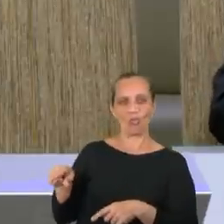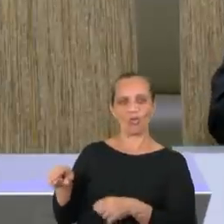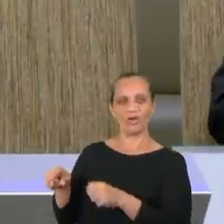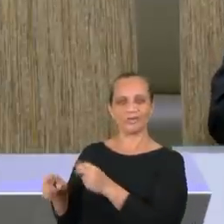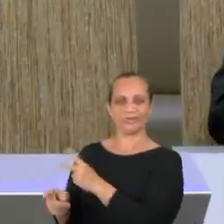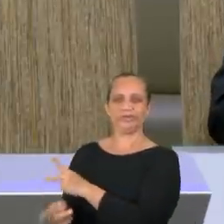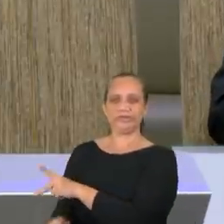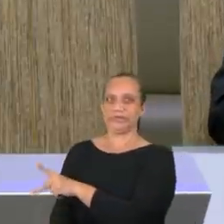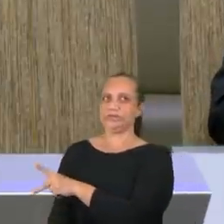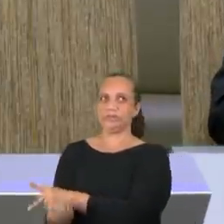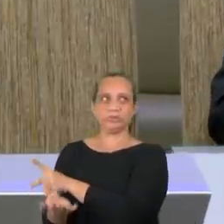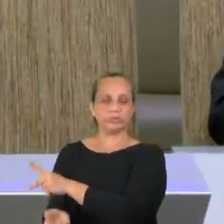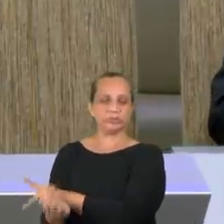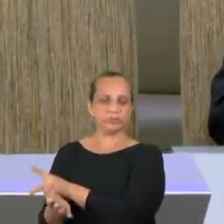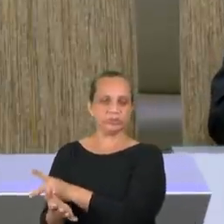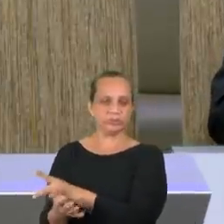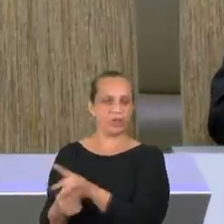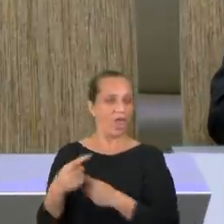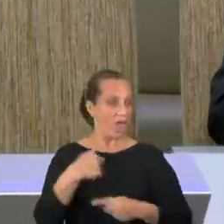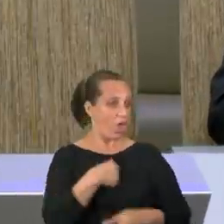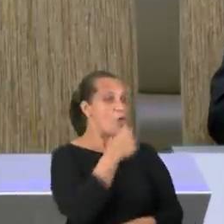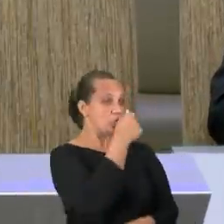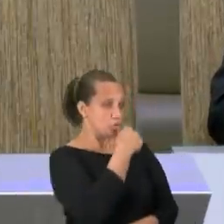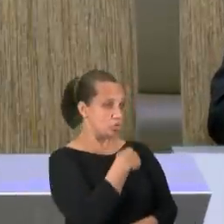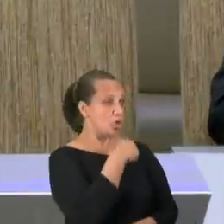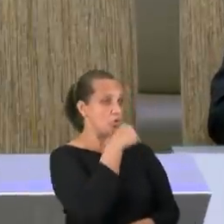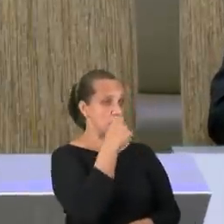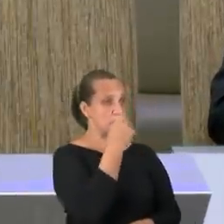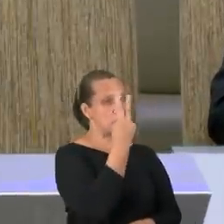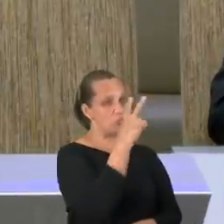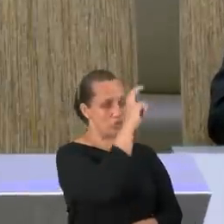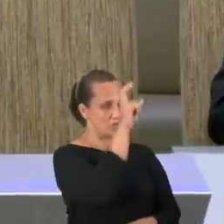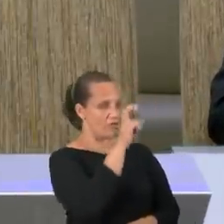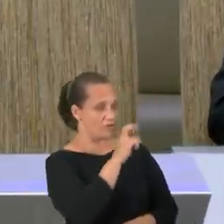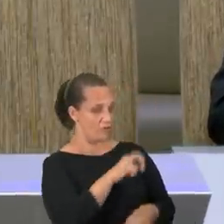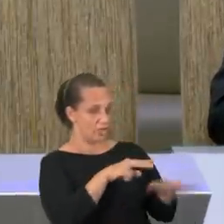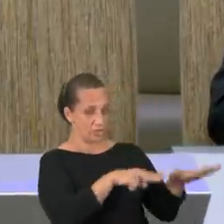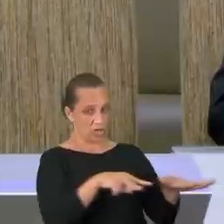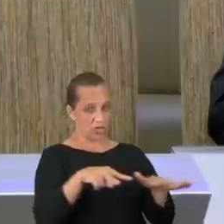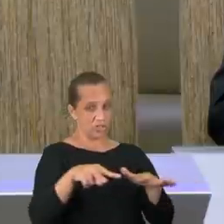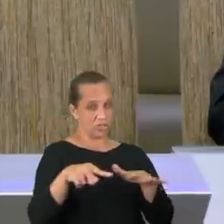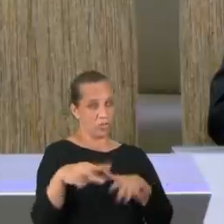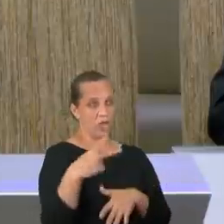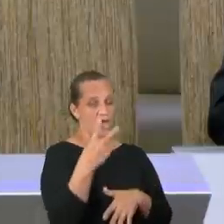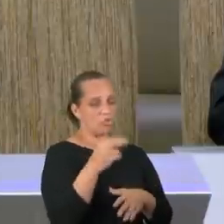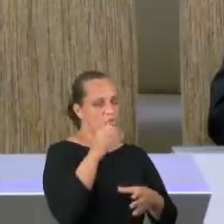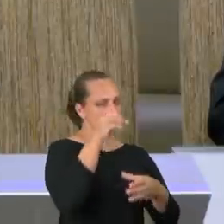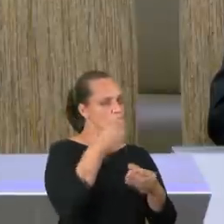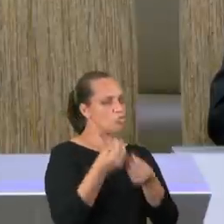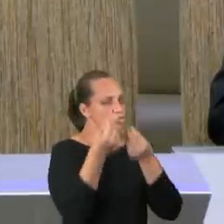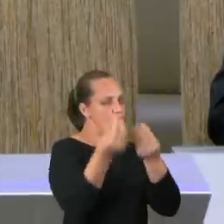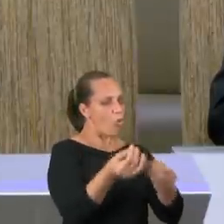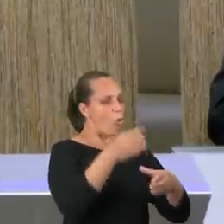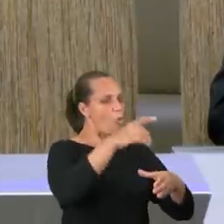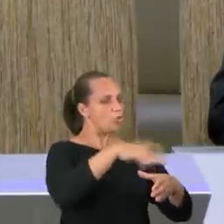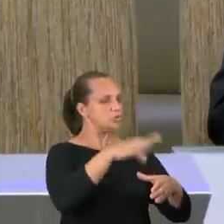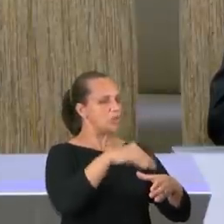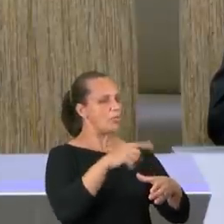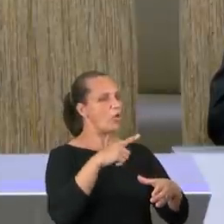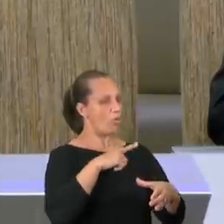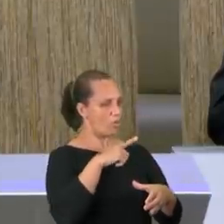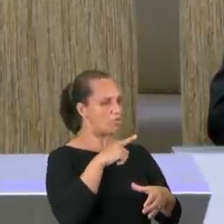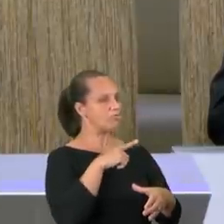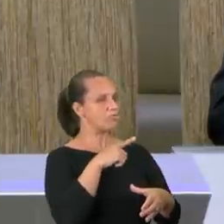publicano. Jejuo duas vezes na semana e dou os dízimos de tudo quanto